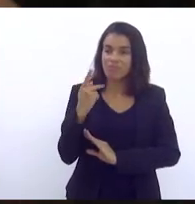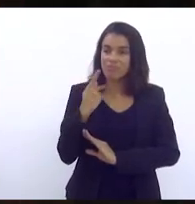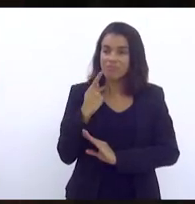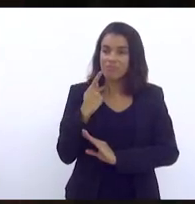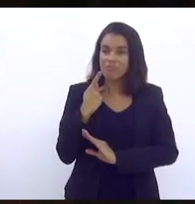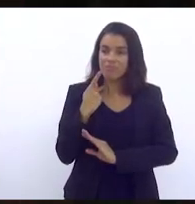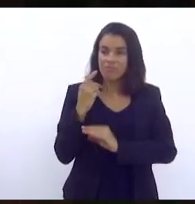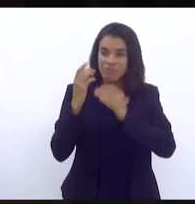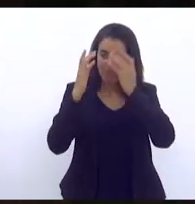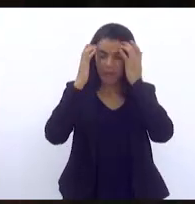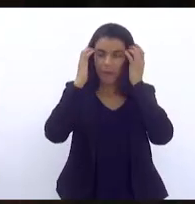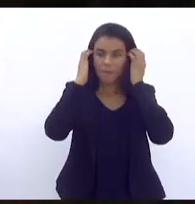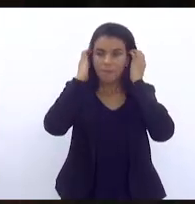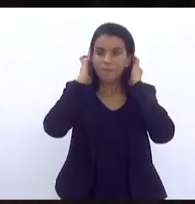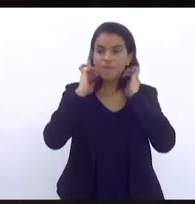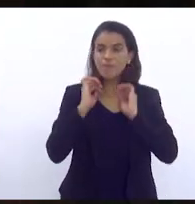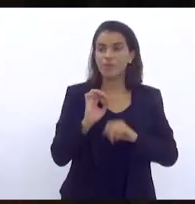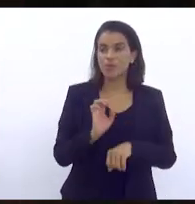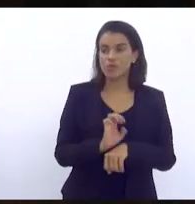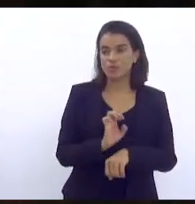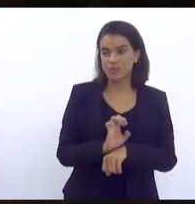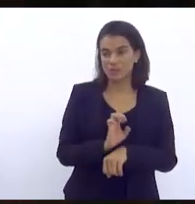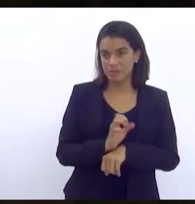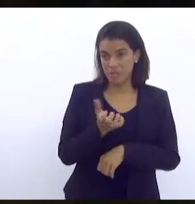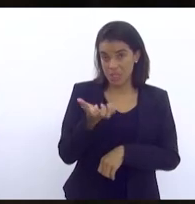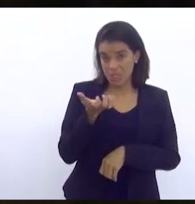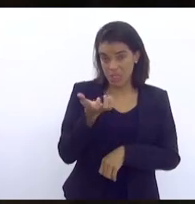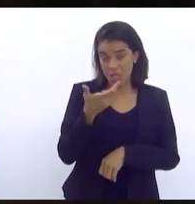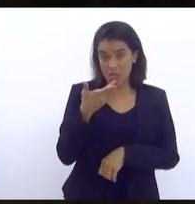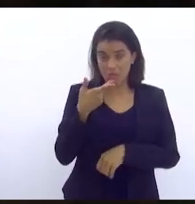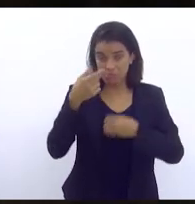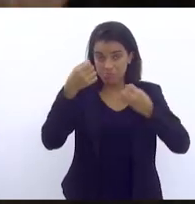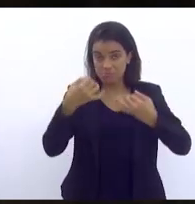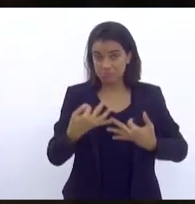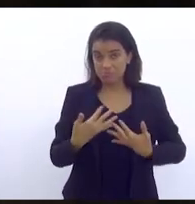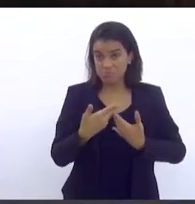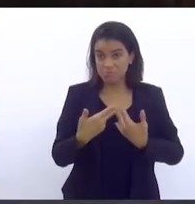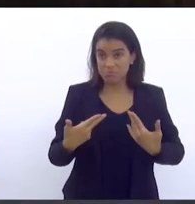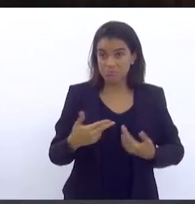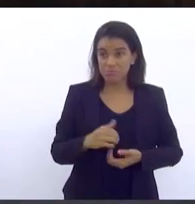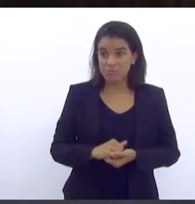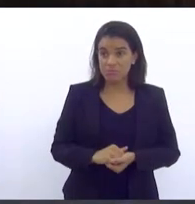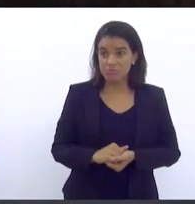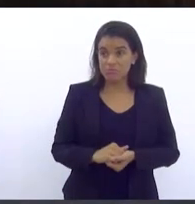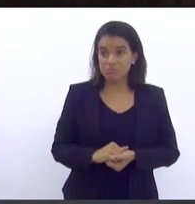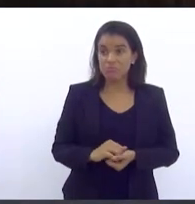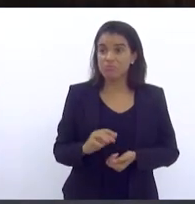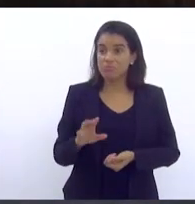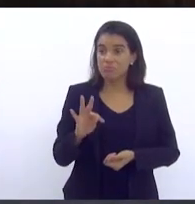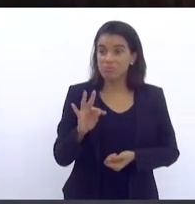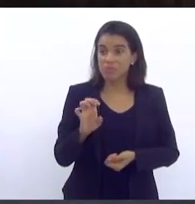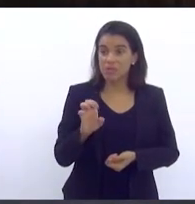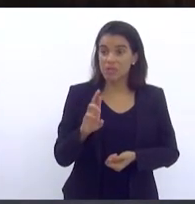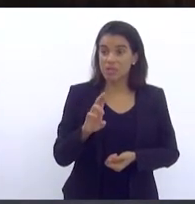procurador do estado se quer fazer alguma consideração Maravilha